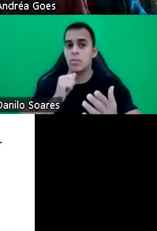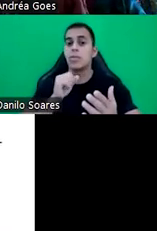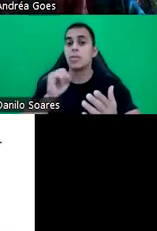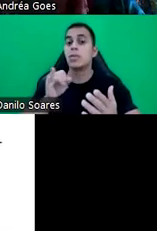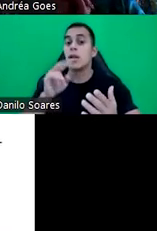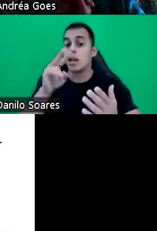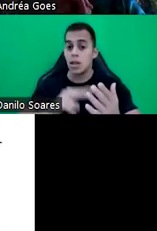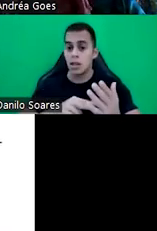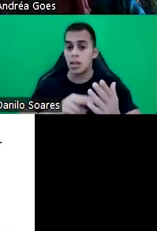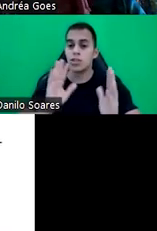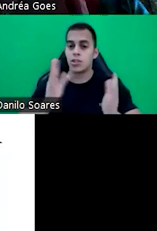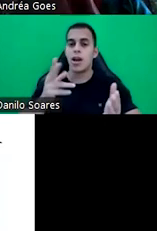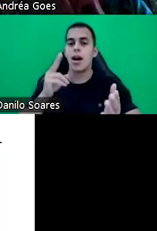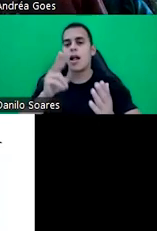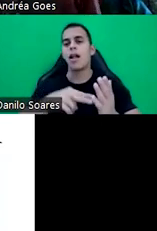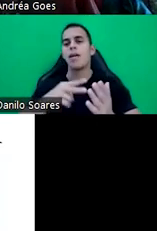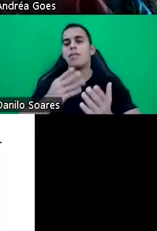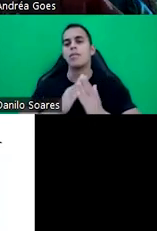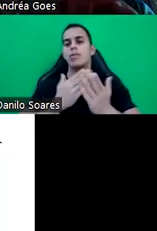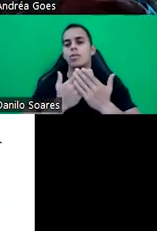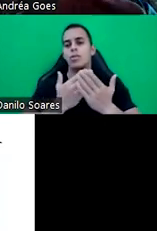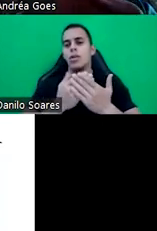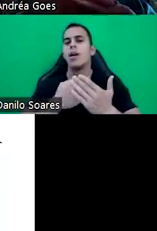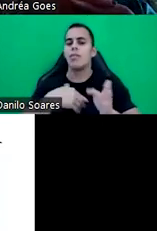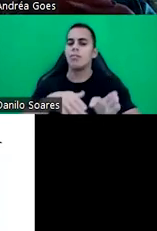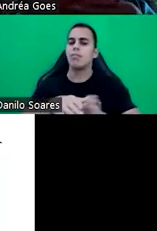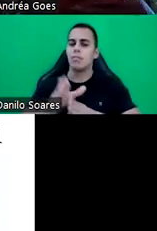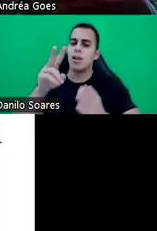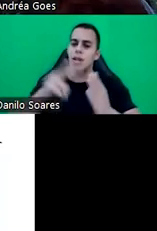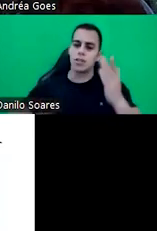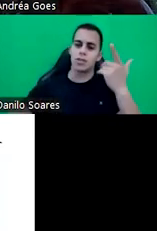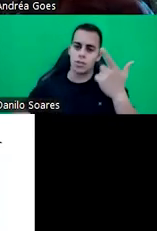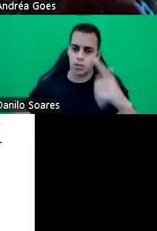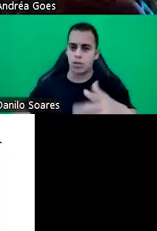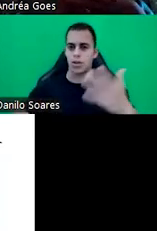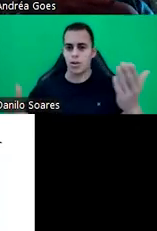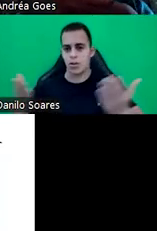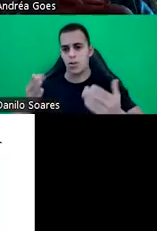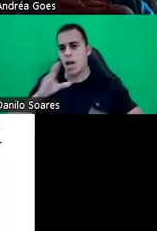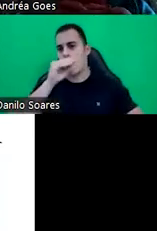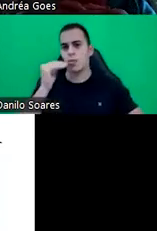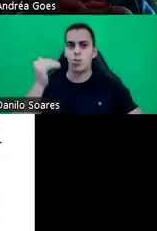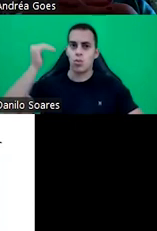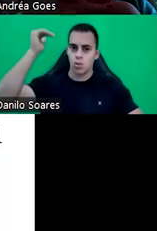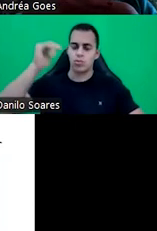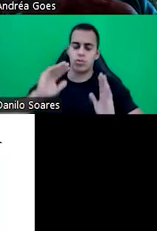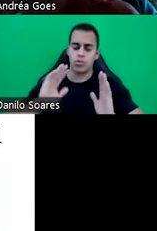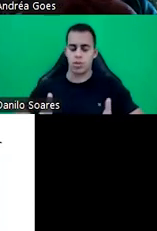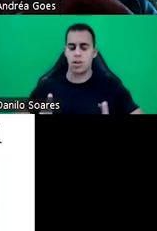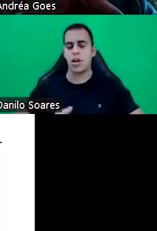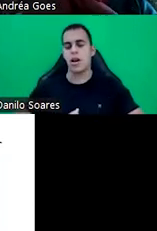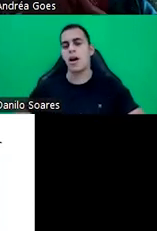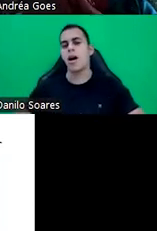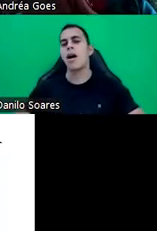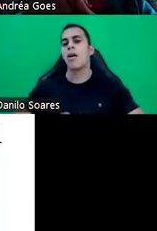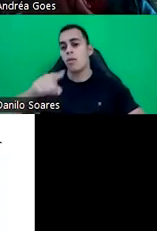leu na escola, e aí eu recomendo que leia-se de novo na idade adulta, na idade madura, porque vocês